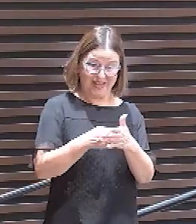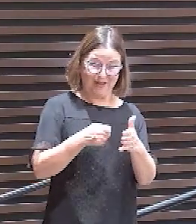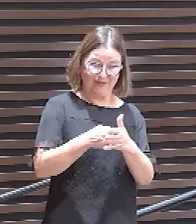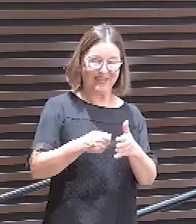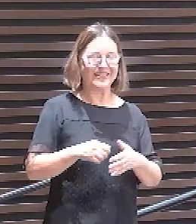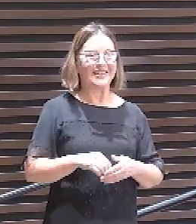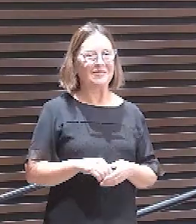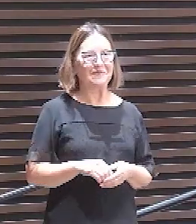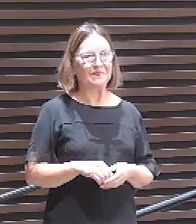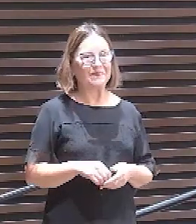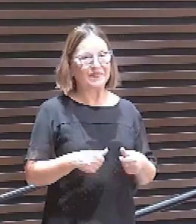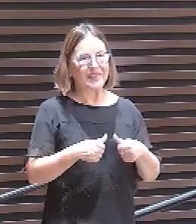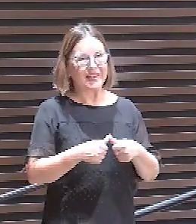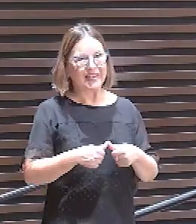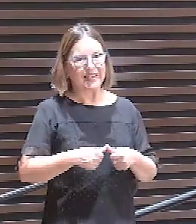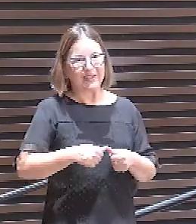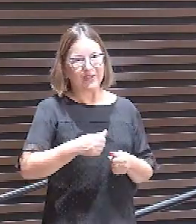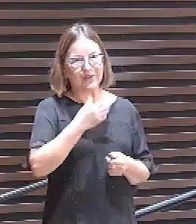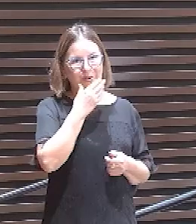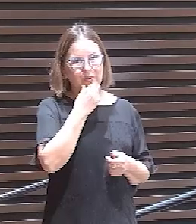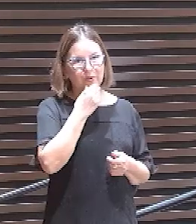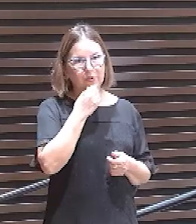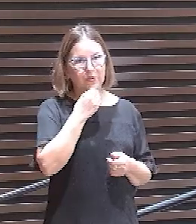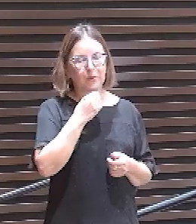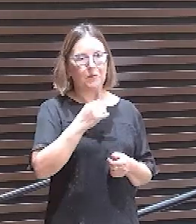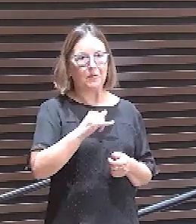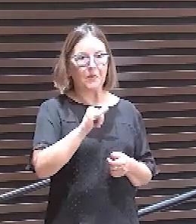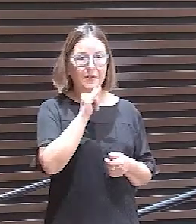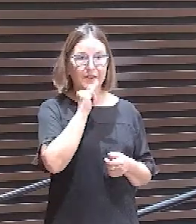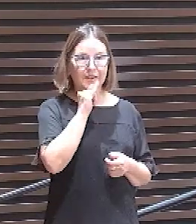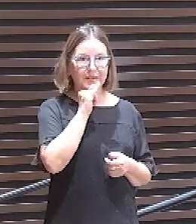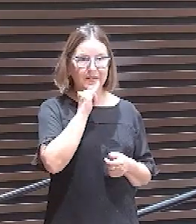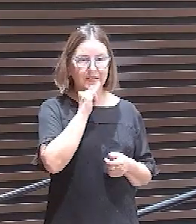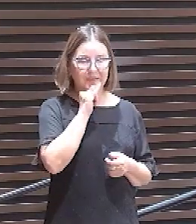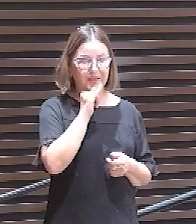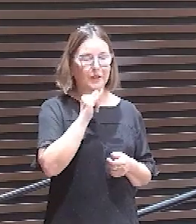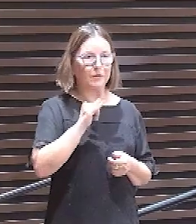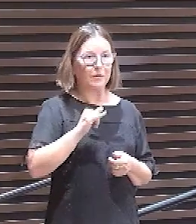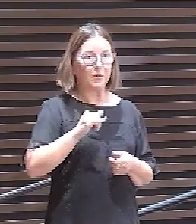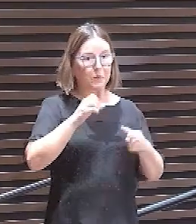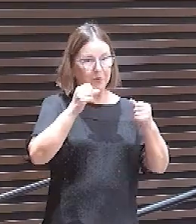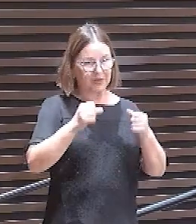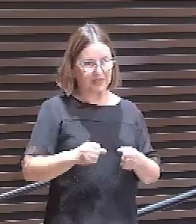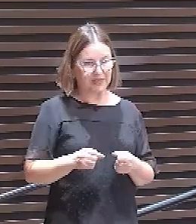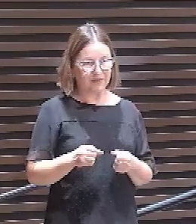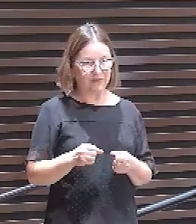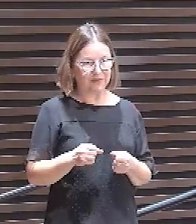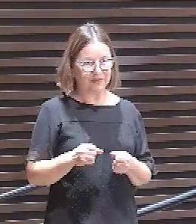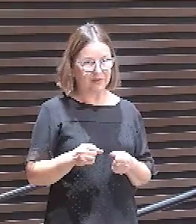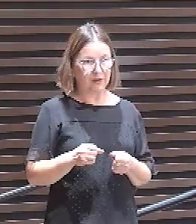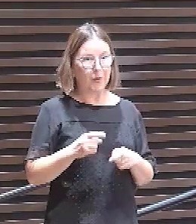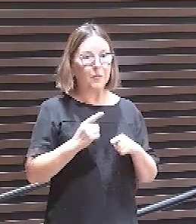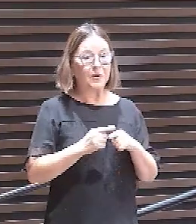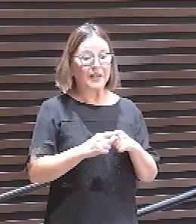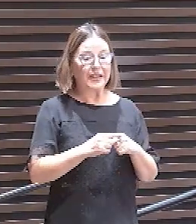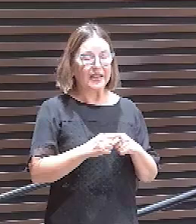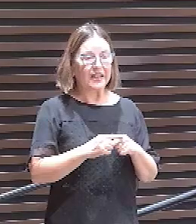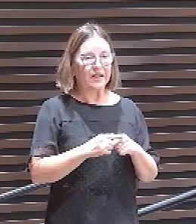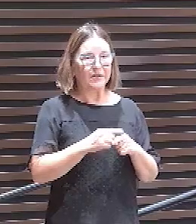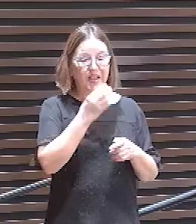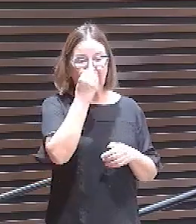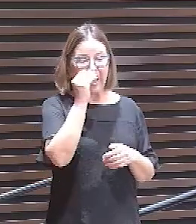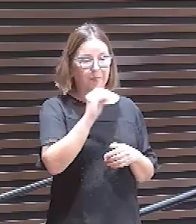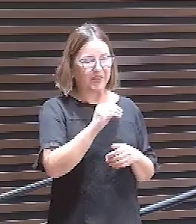exemplo poderoso, além do que foi trasladado da glória terrena para buscar a